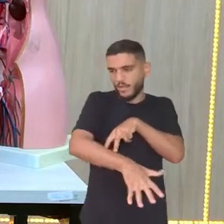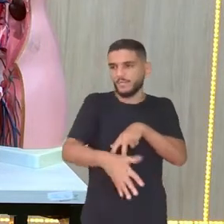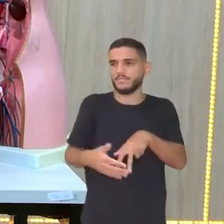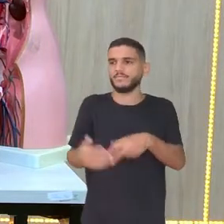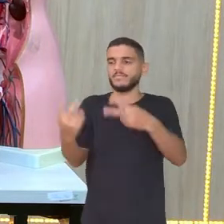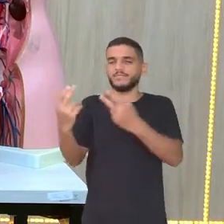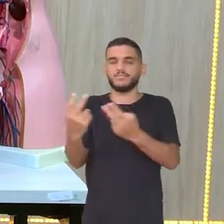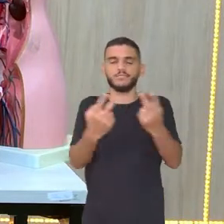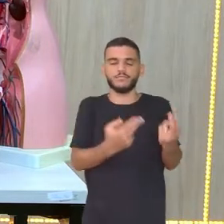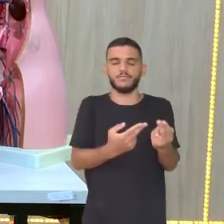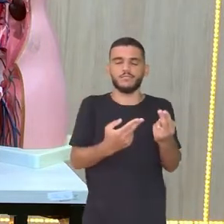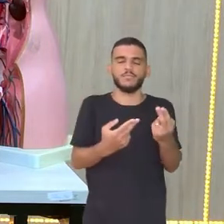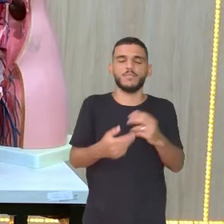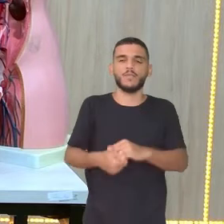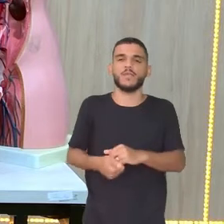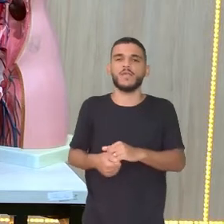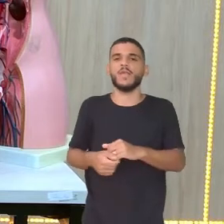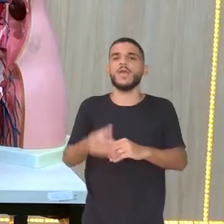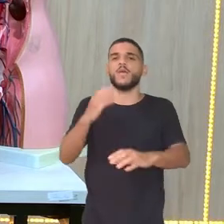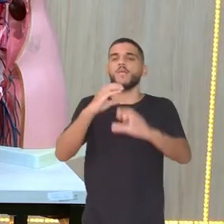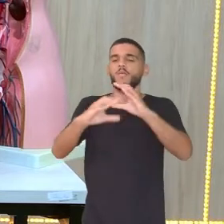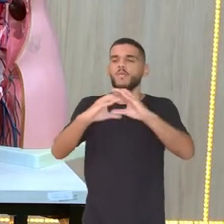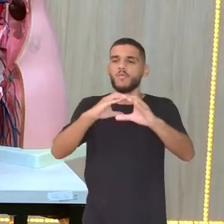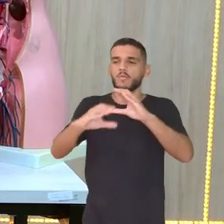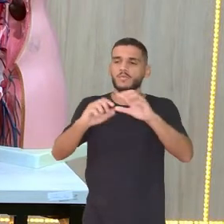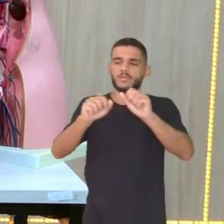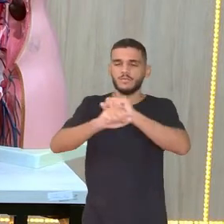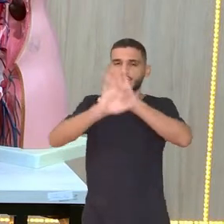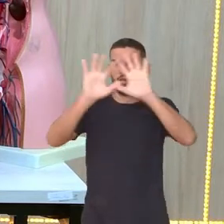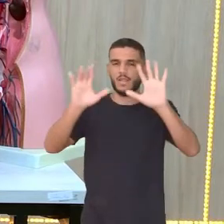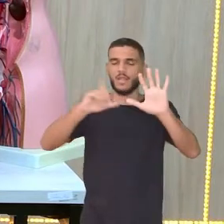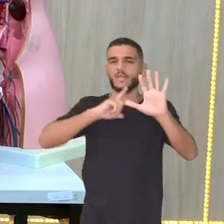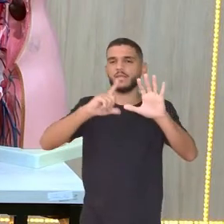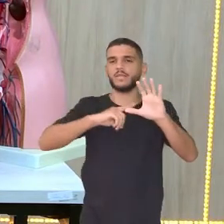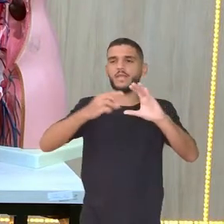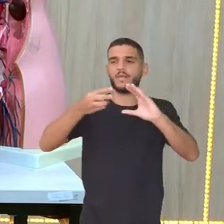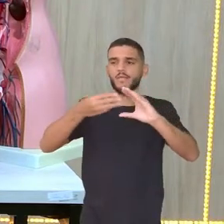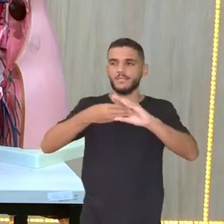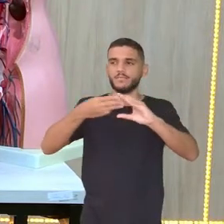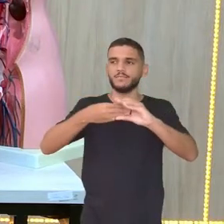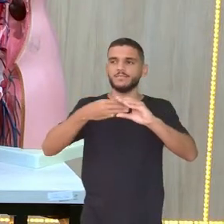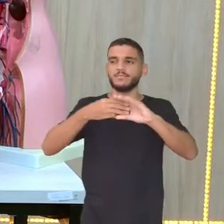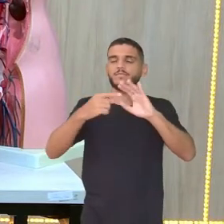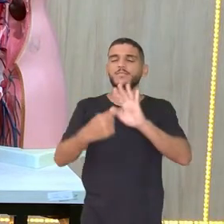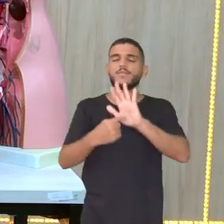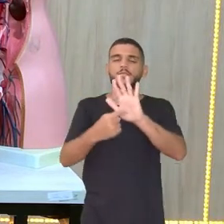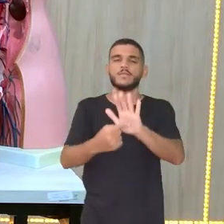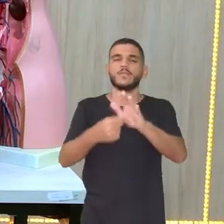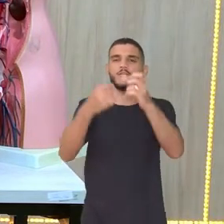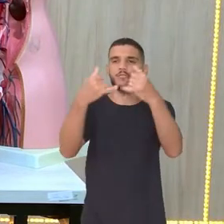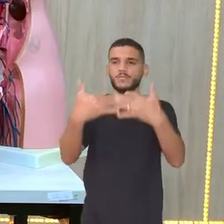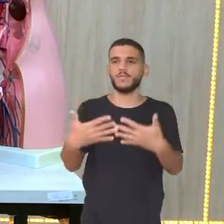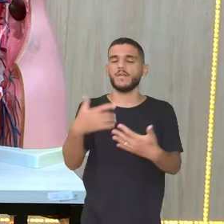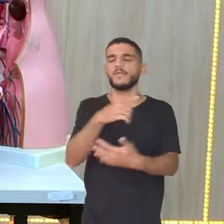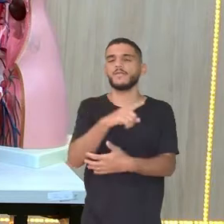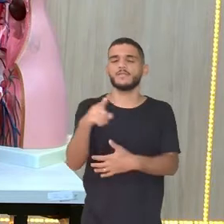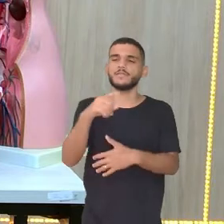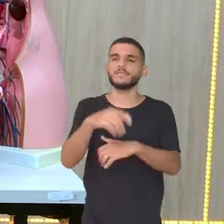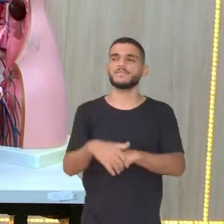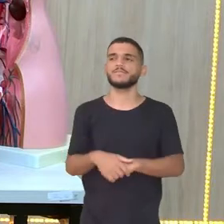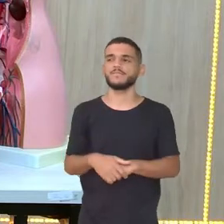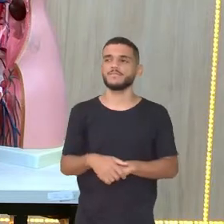por toda essa comunicação que agora eu vou aproveitar a tela para explicar o que